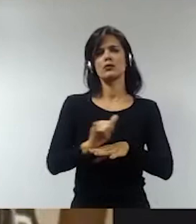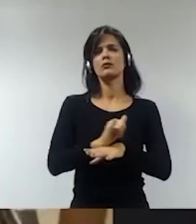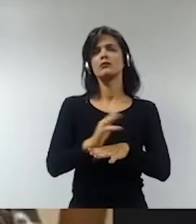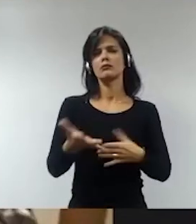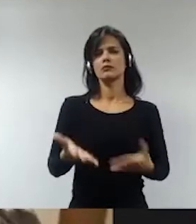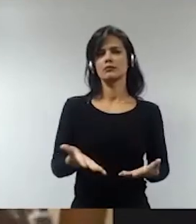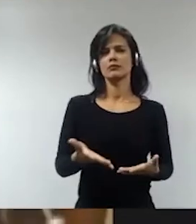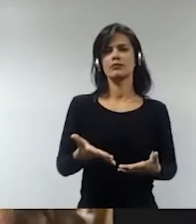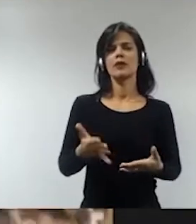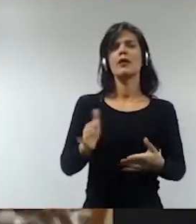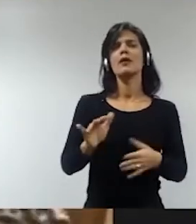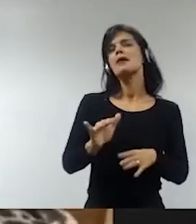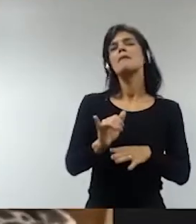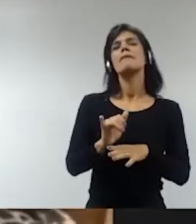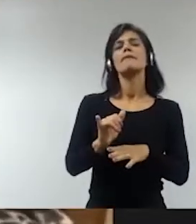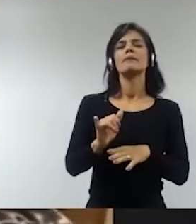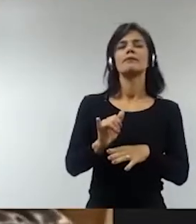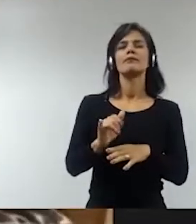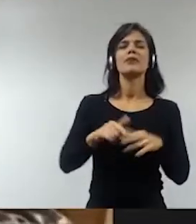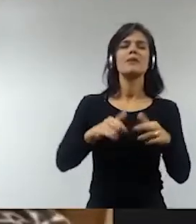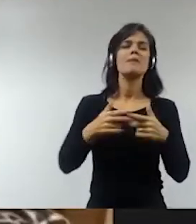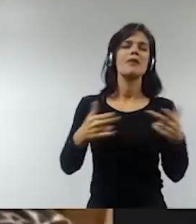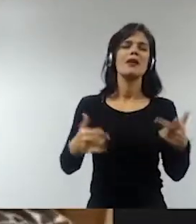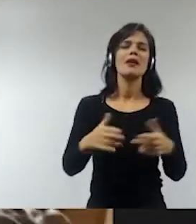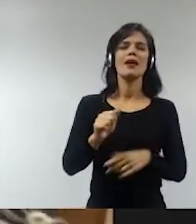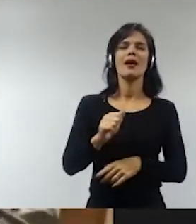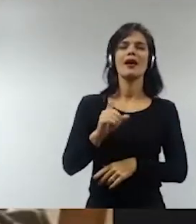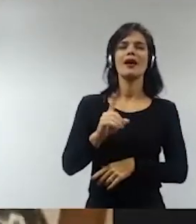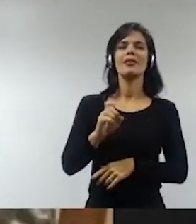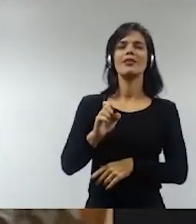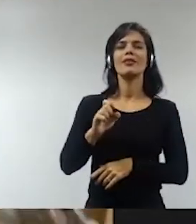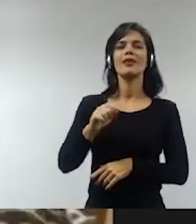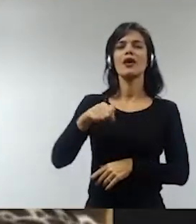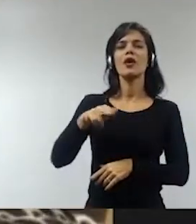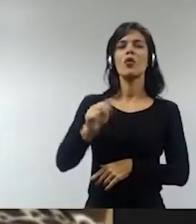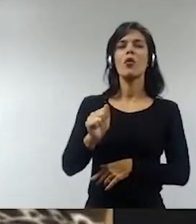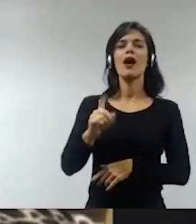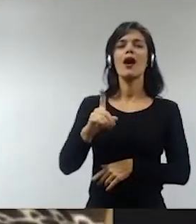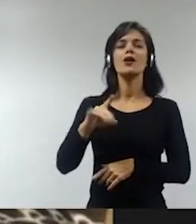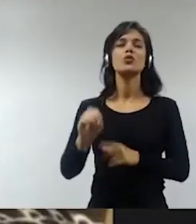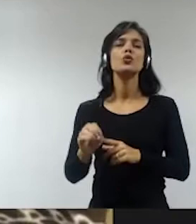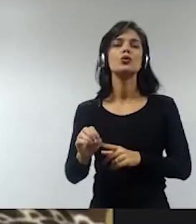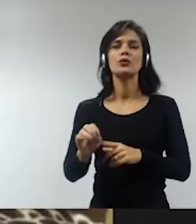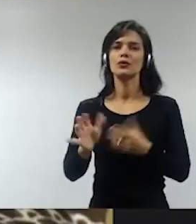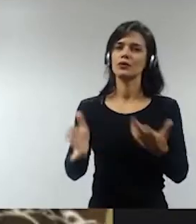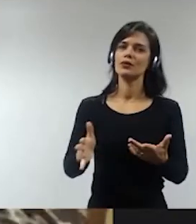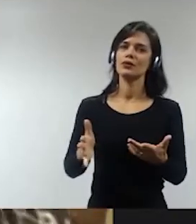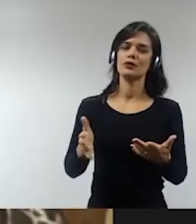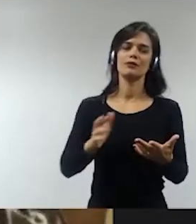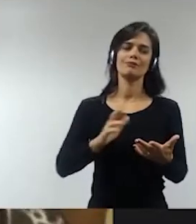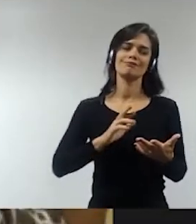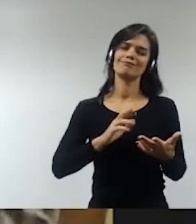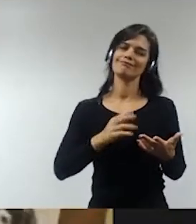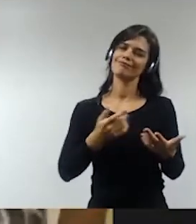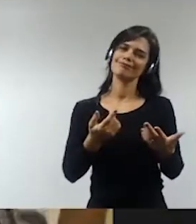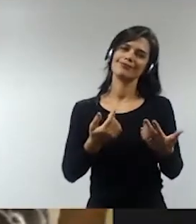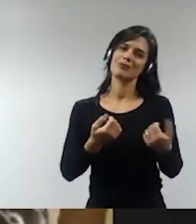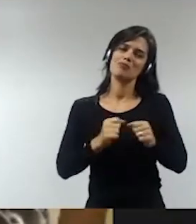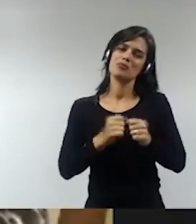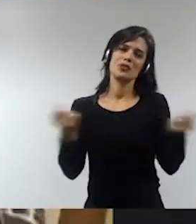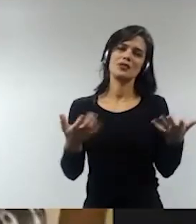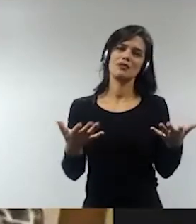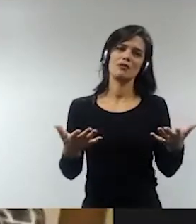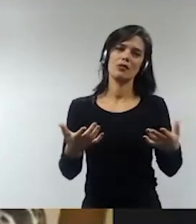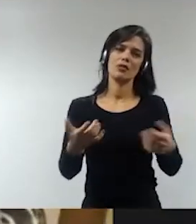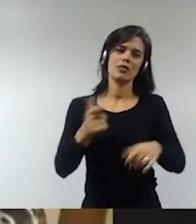né? A gente já chama de métodos adequados de solução de conflito, de uma hora para outra isso não vai acontecer. Né? Eu acho que de uma hora para